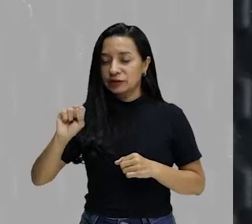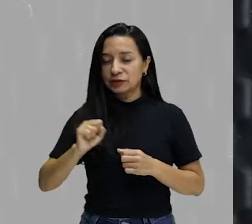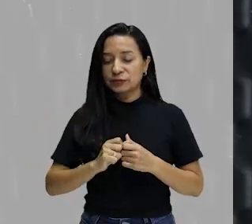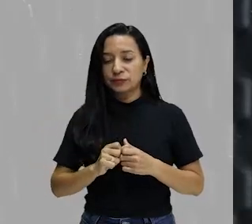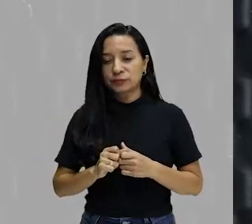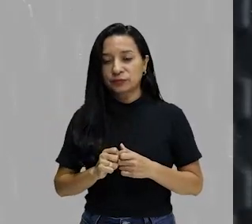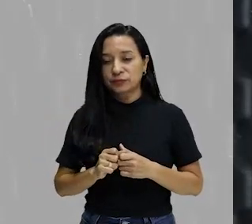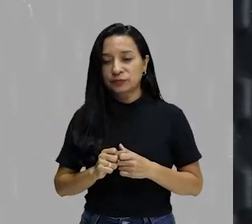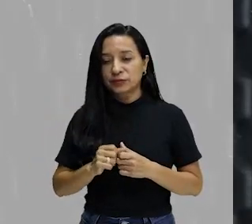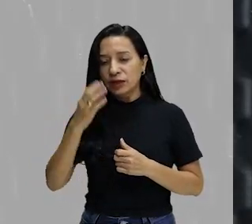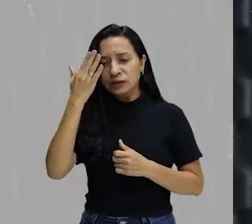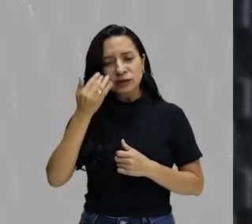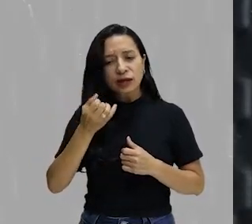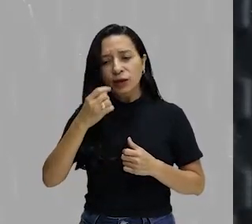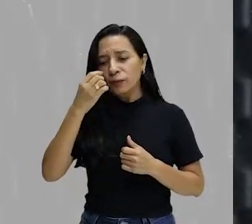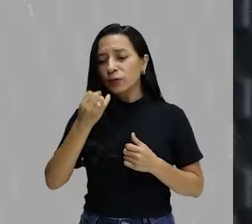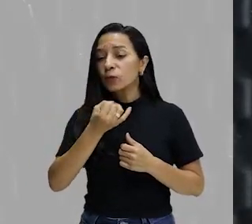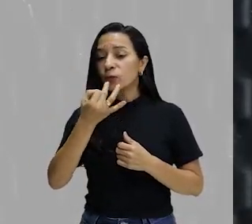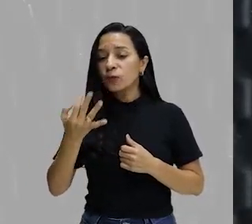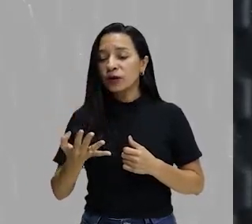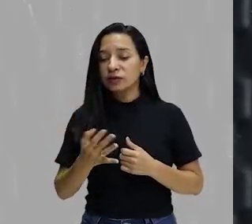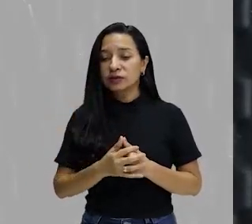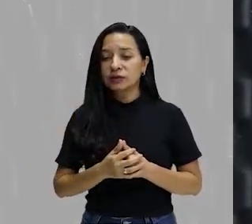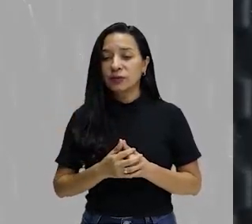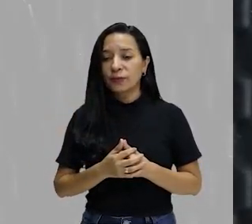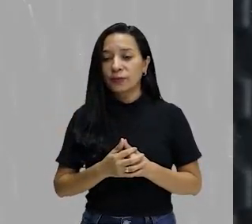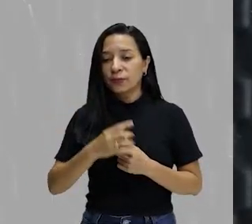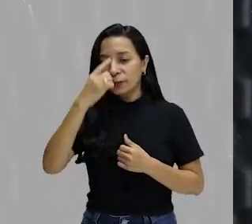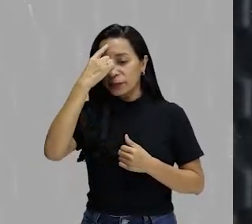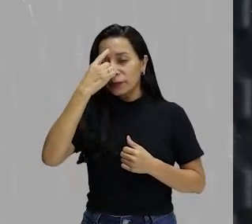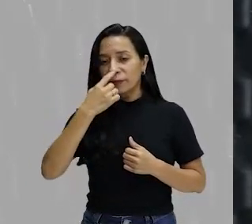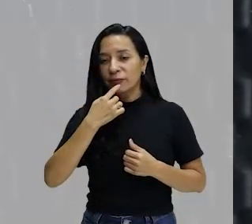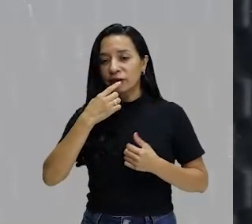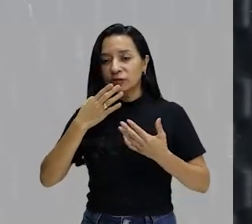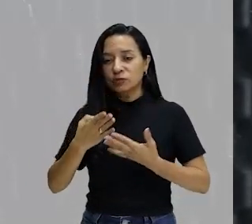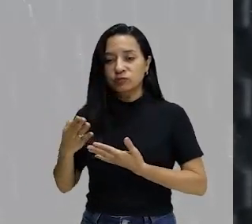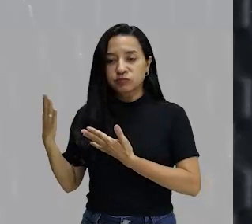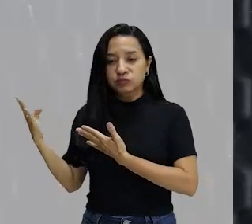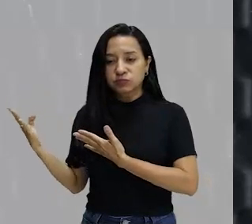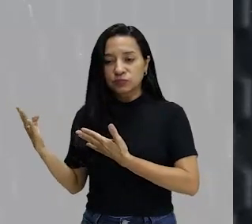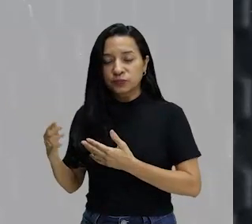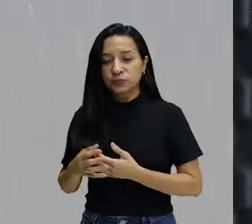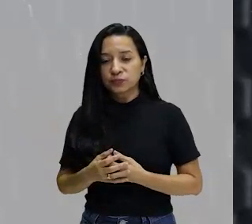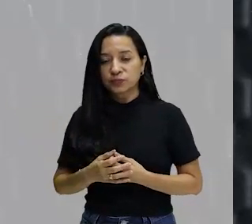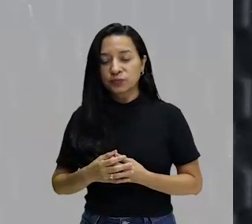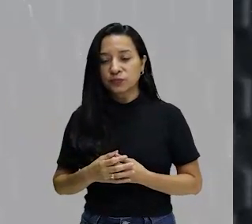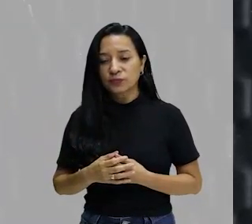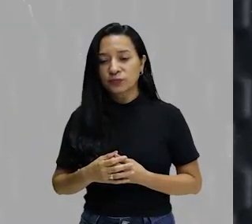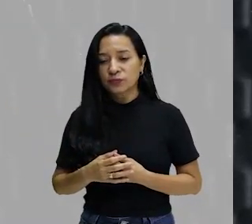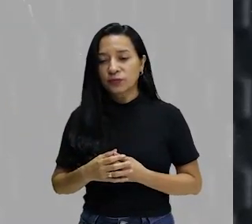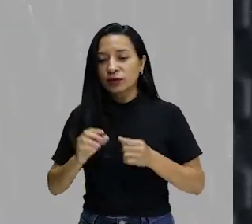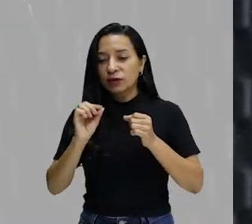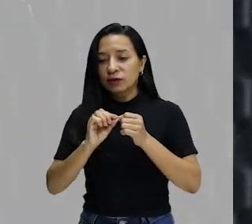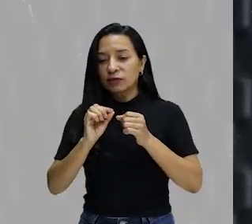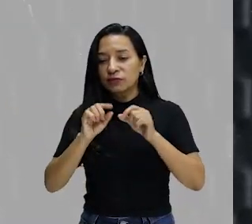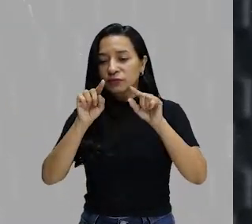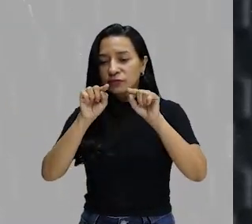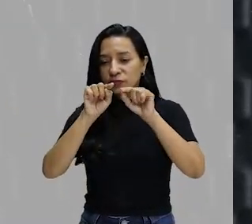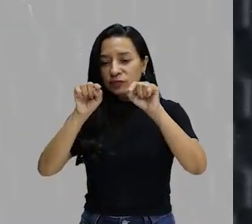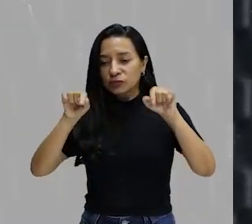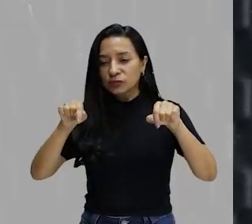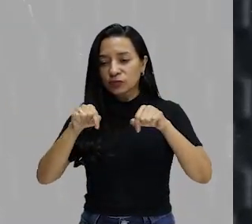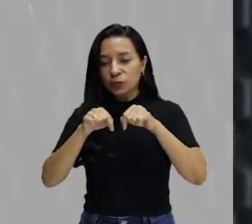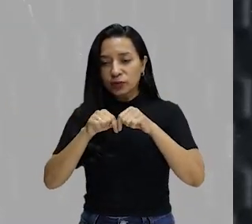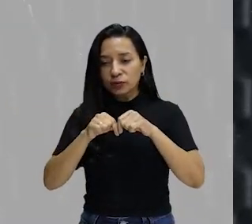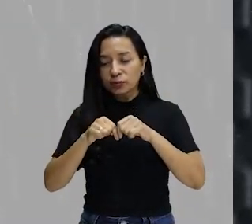são esses aqui são os gametas do outro lá, né? Então, são genótipos iguais. Eu fiz o quadrado de